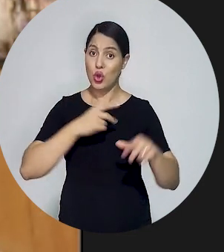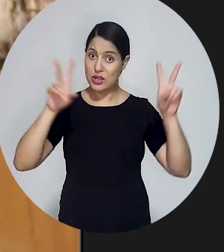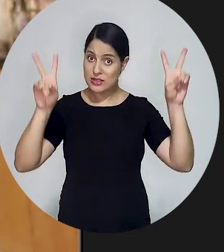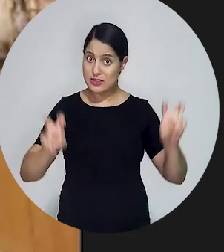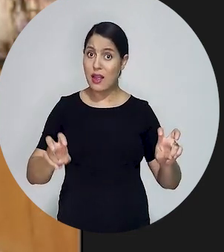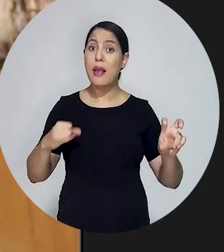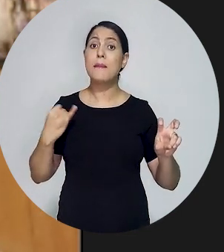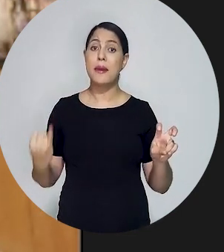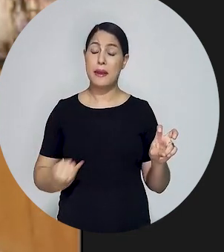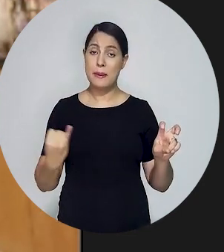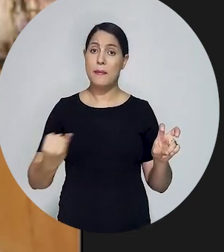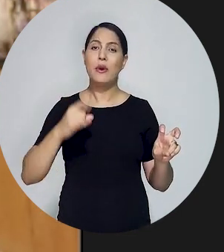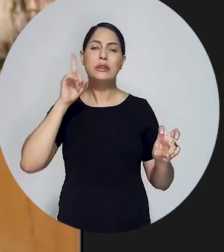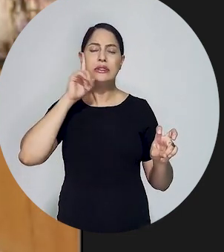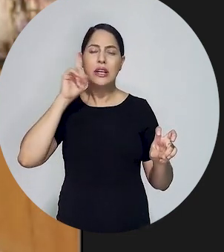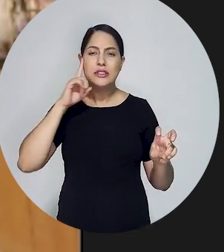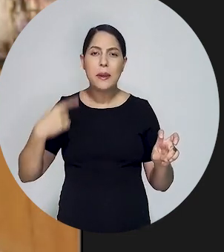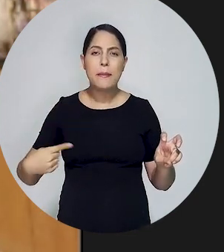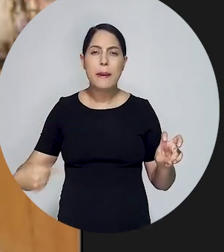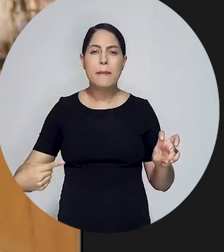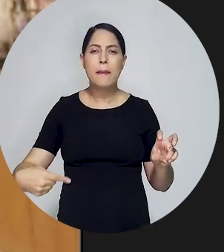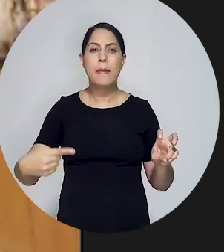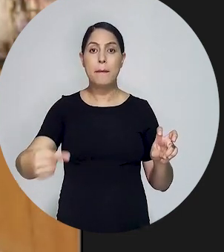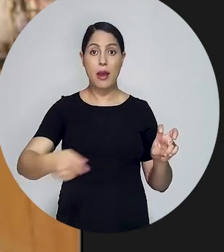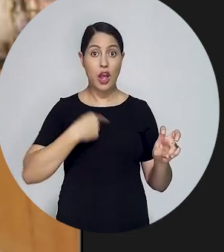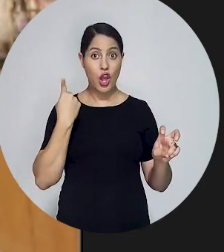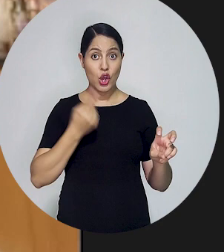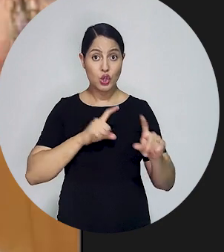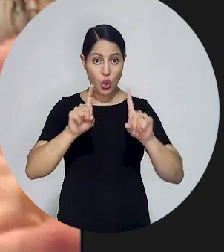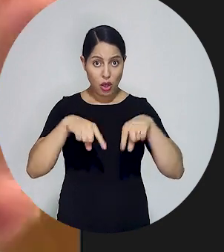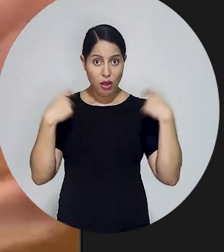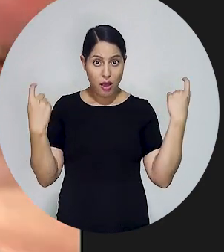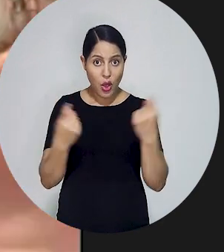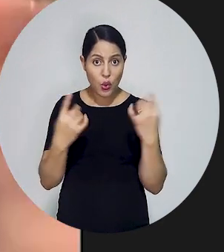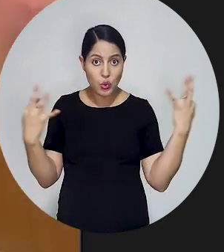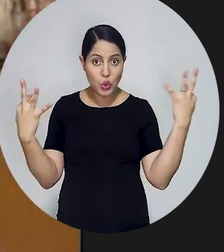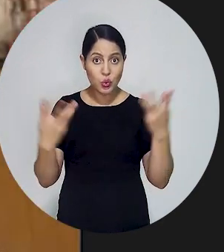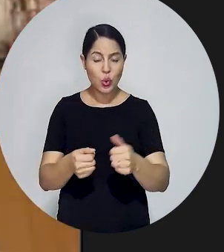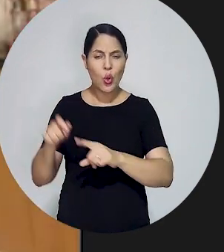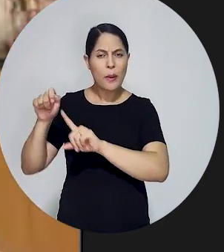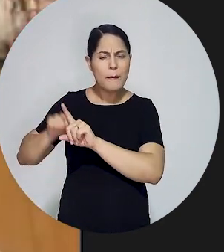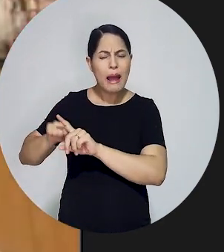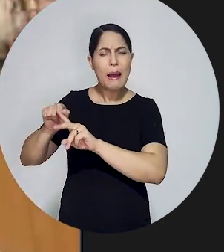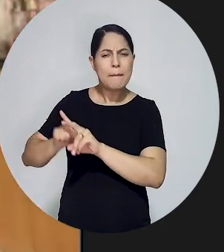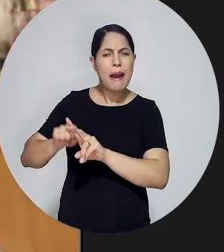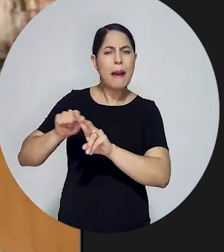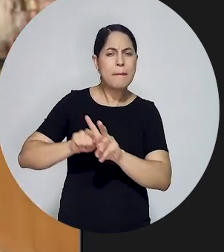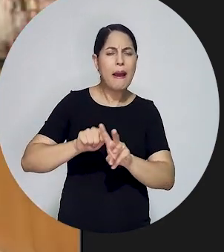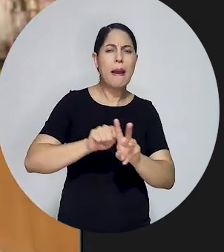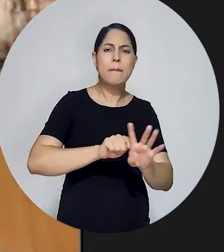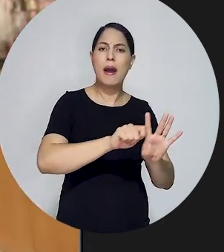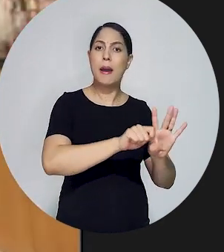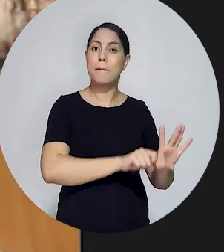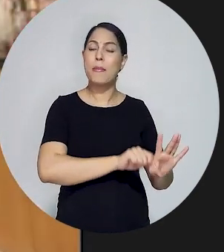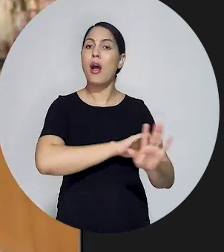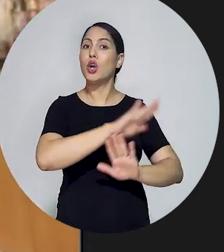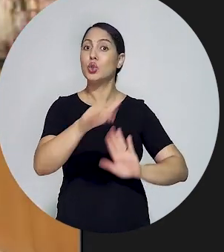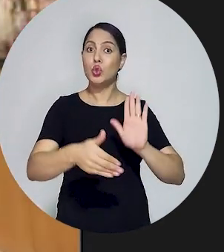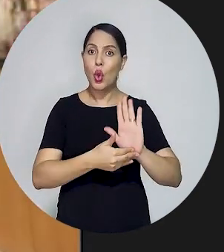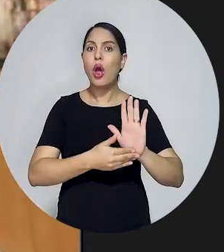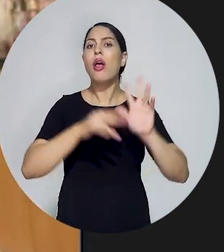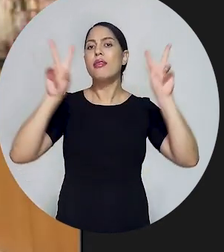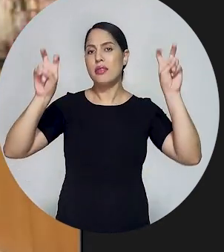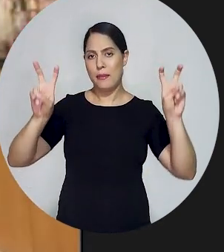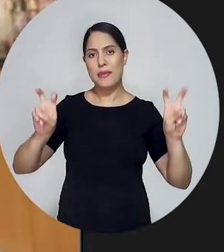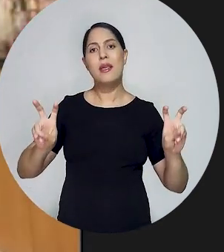a gente toca esses assuntos importantes para o dia a dia. Toda reunião que nós fazemos, a reunião mensal, ordinária,